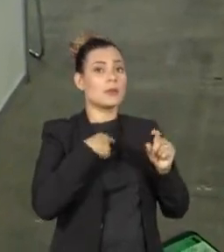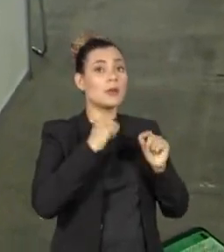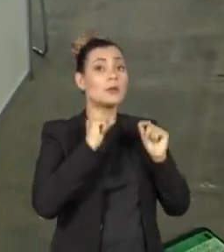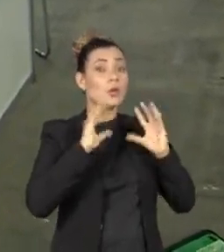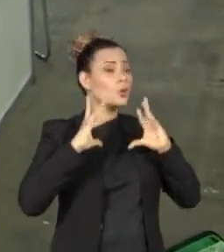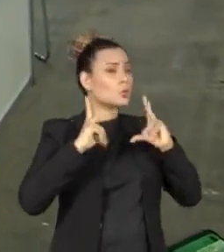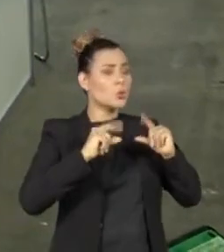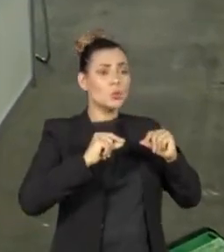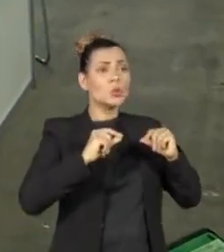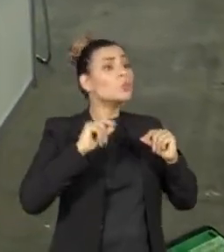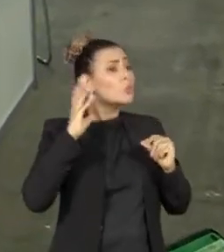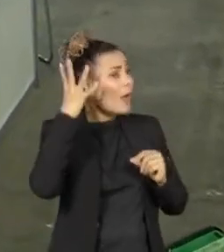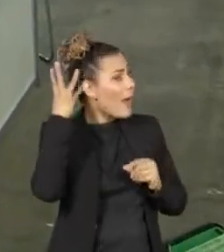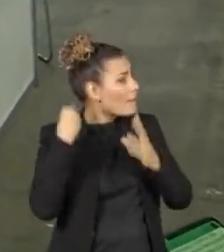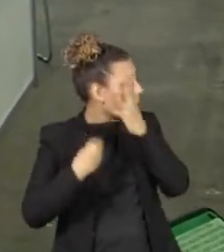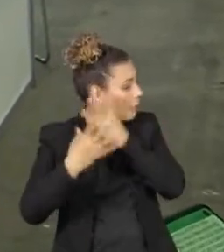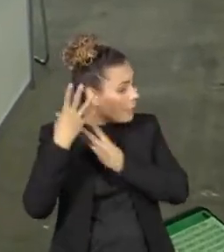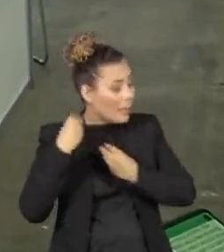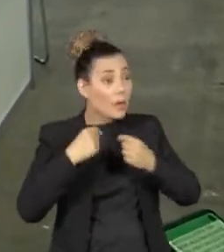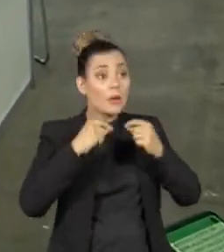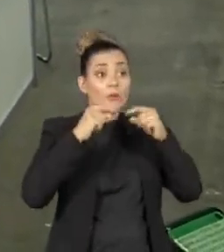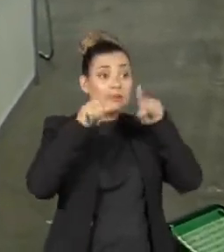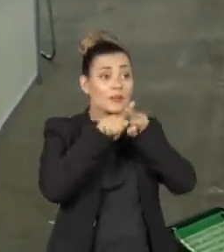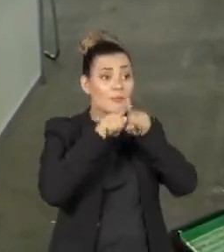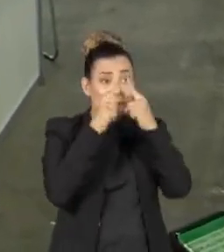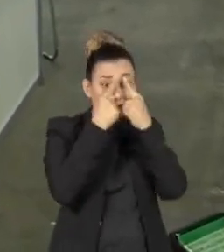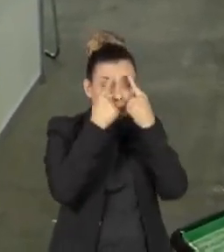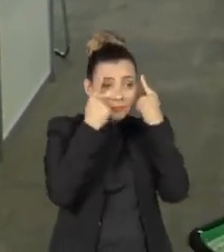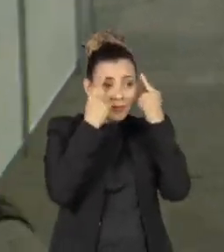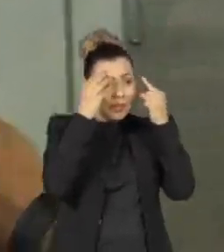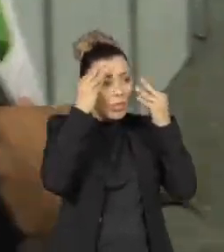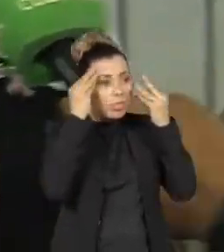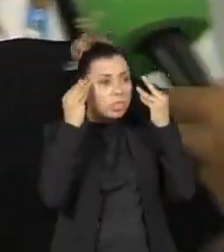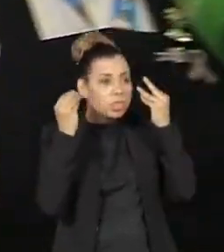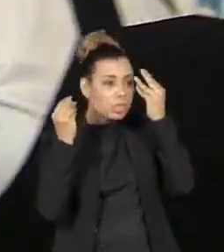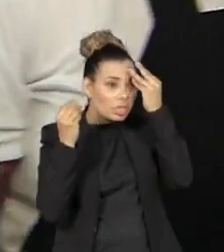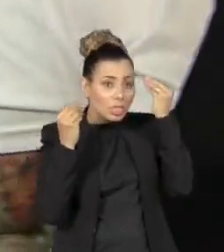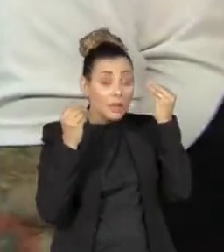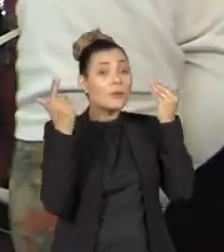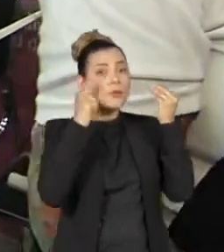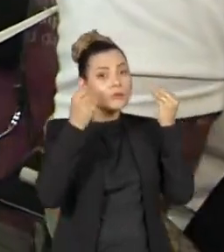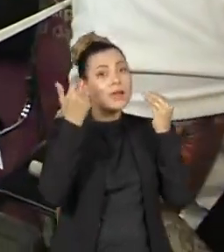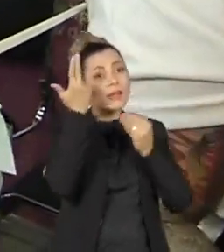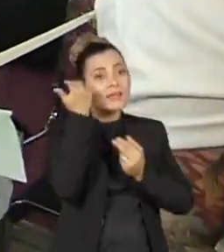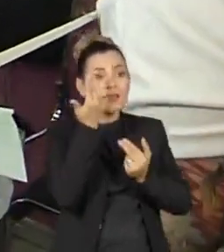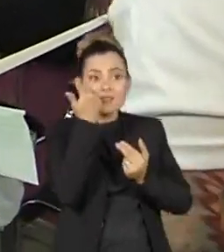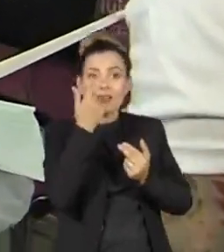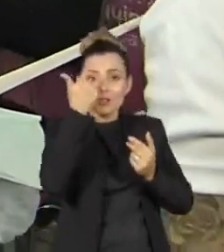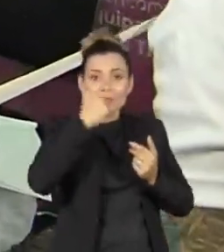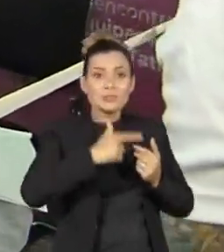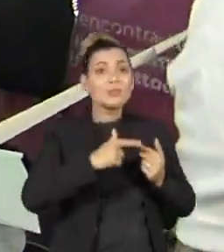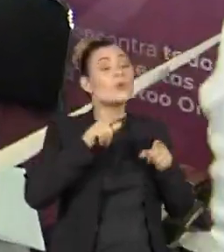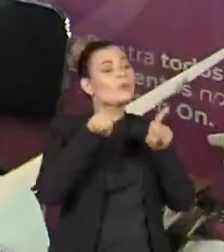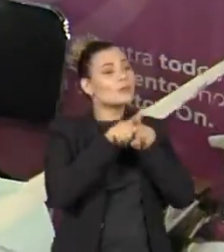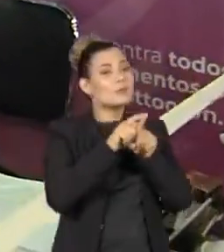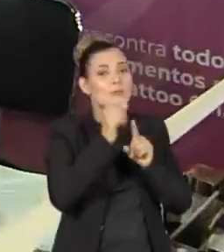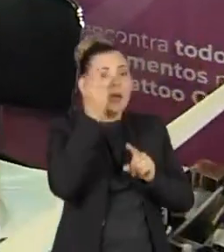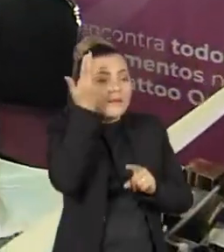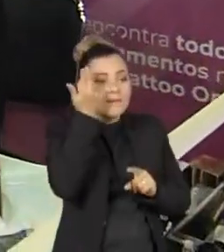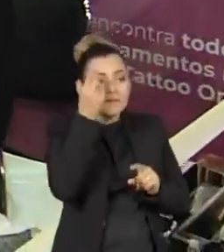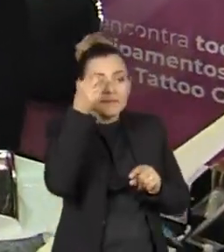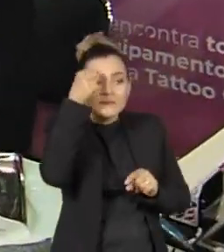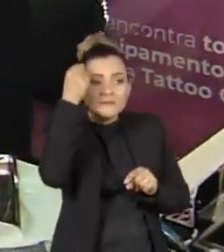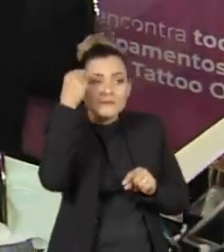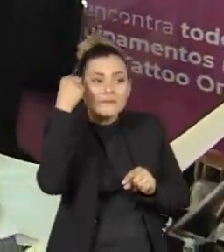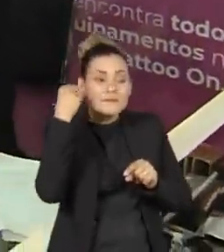do corpo e a gente reconstrói a sobrancelha com a micropigmentação e também o redesenho de areola para os pacientes que fizeram